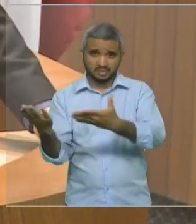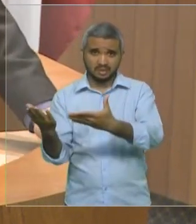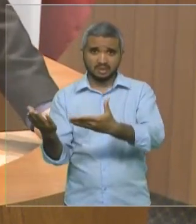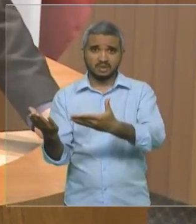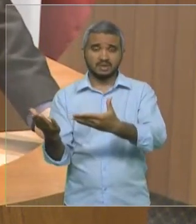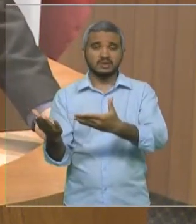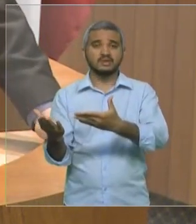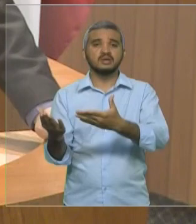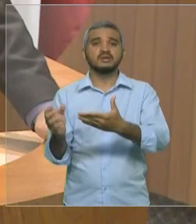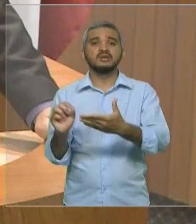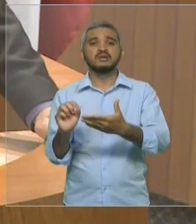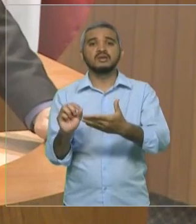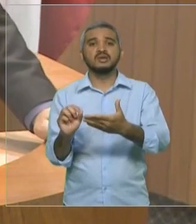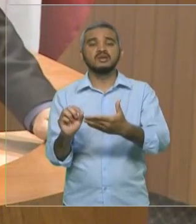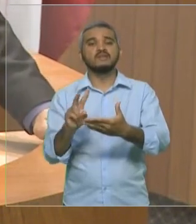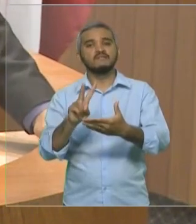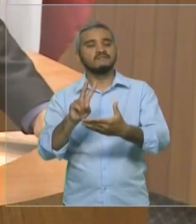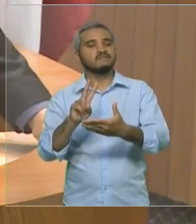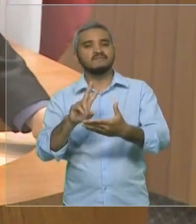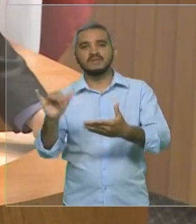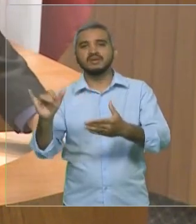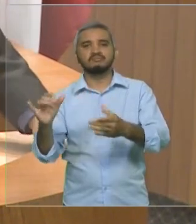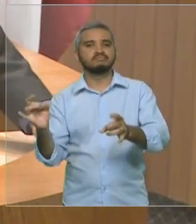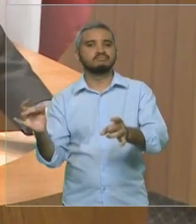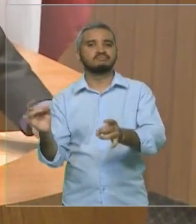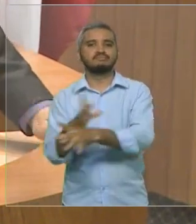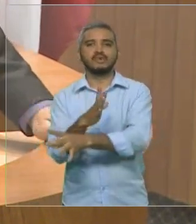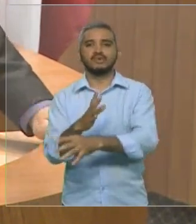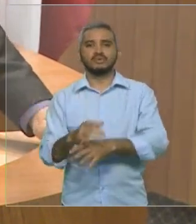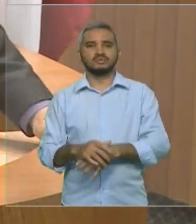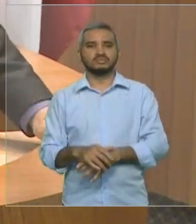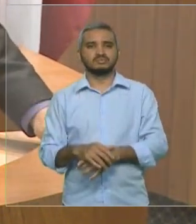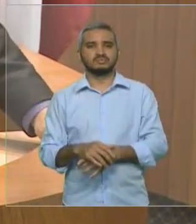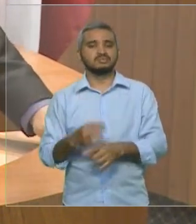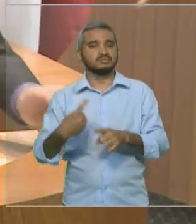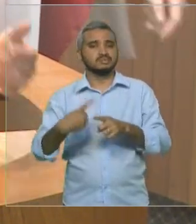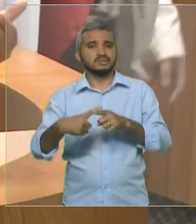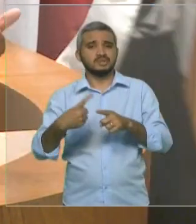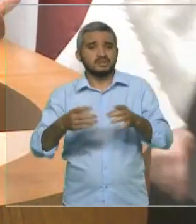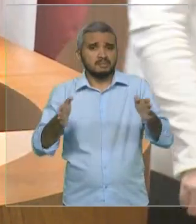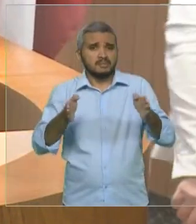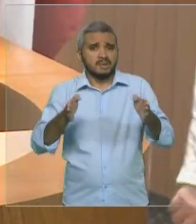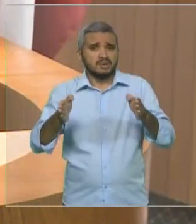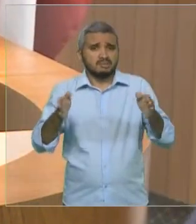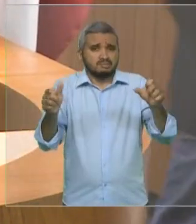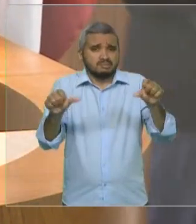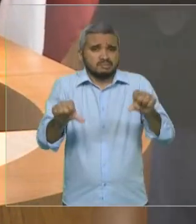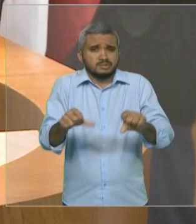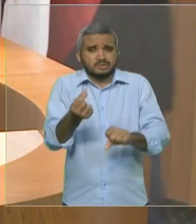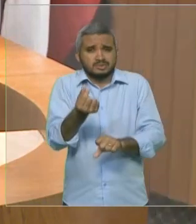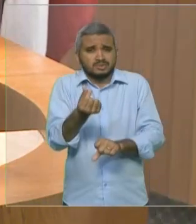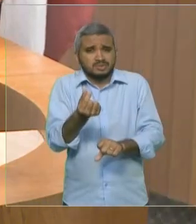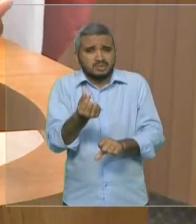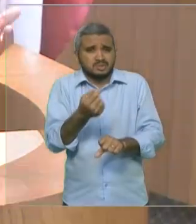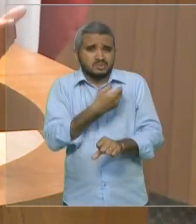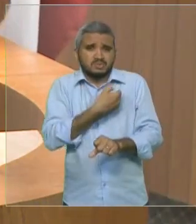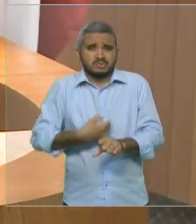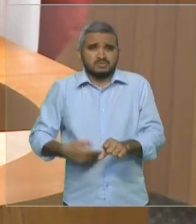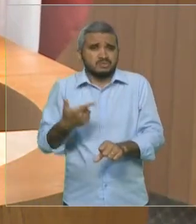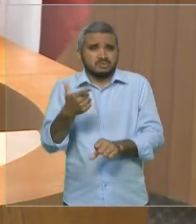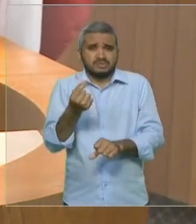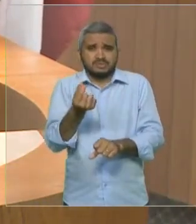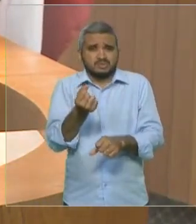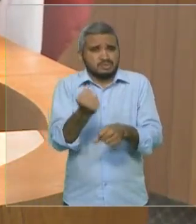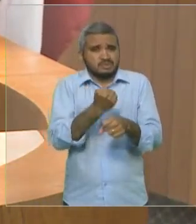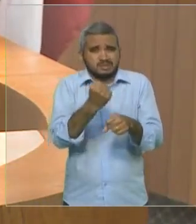que teria que se iniciar um investimento no momento difícil que se tem. O prédio ele antecipa, mas o Estado chama para